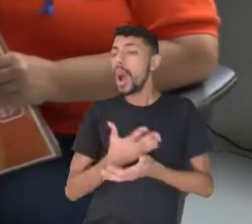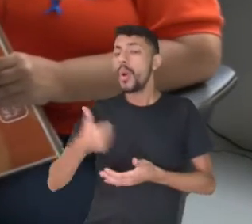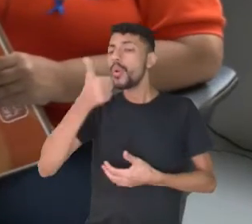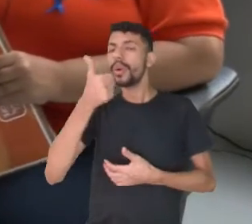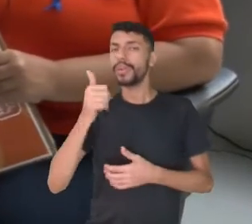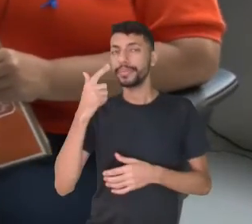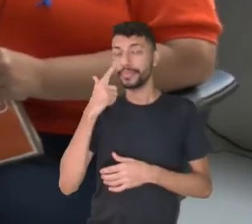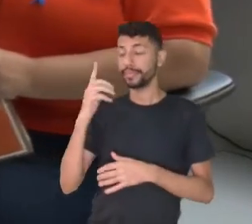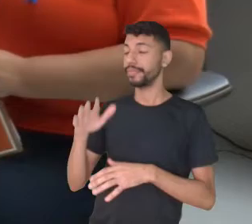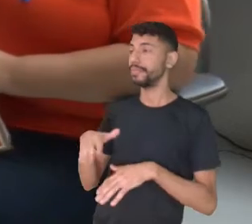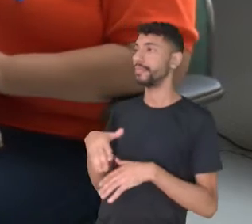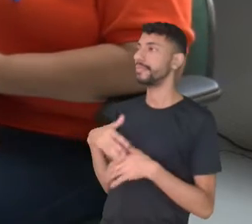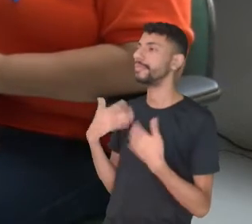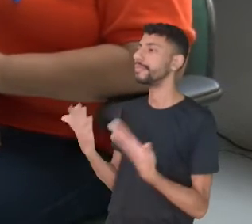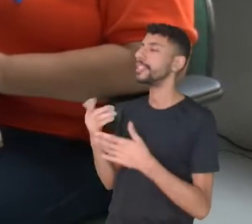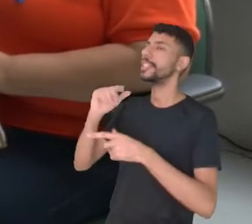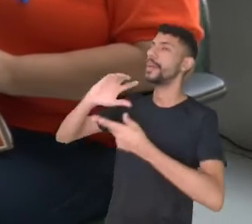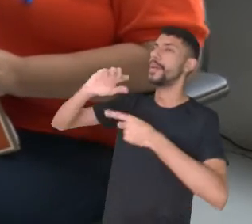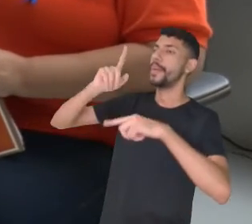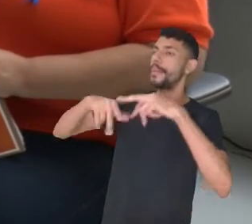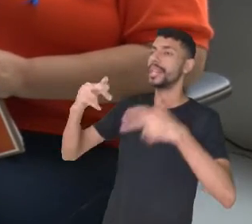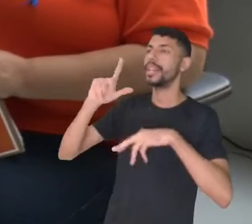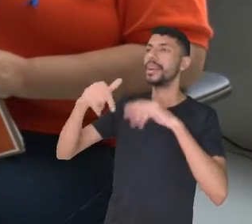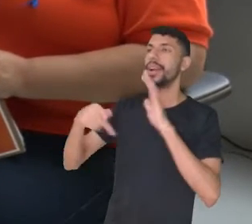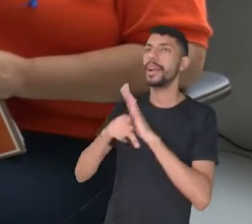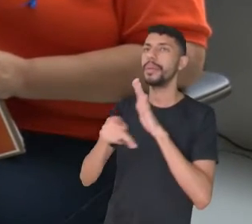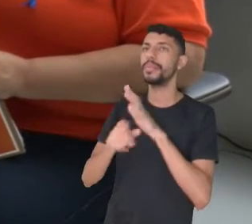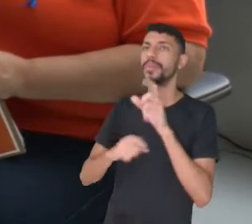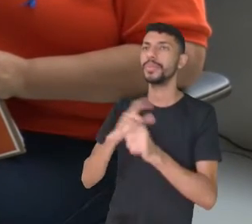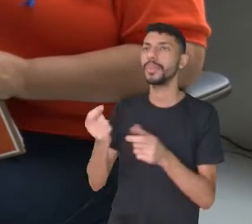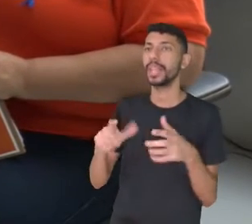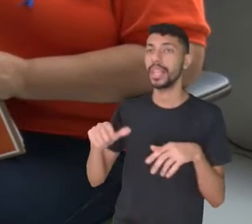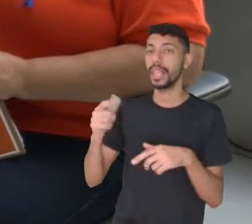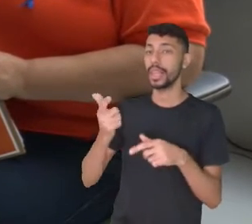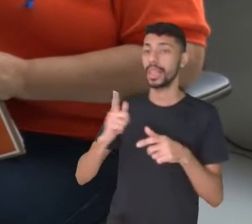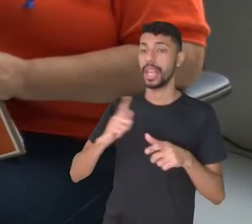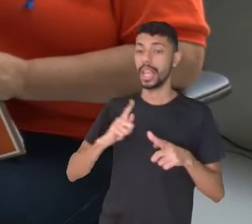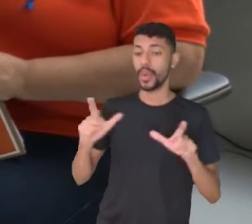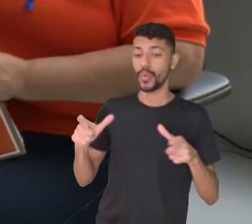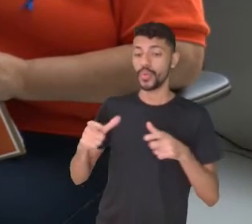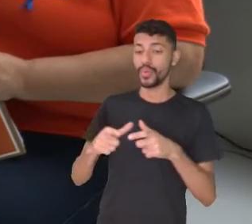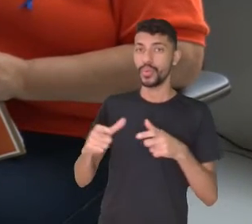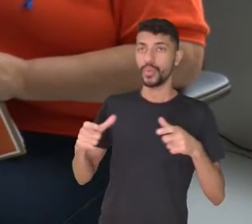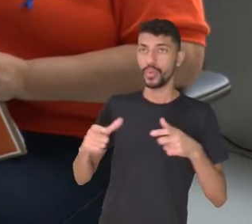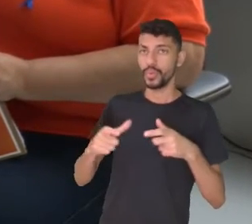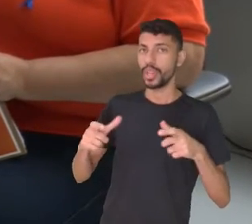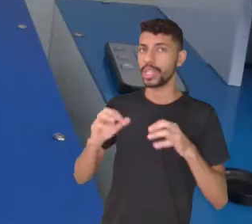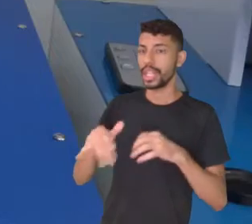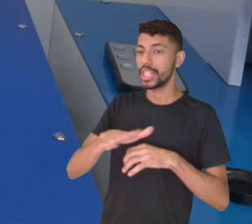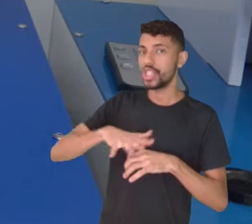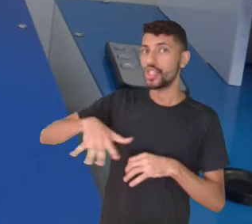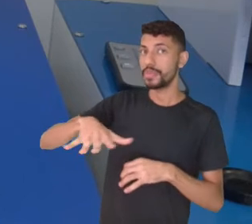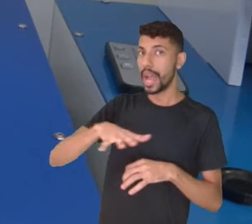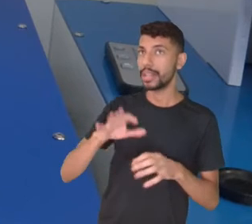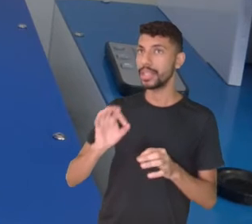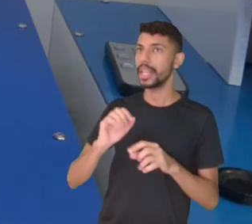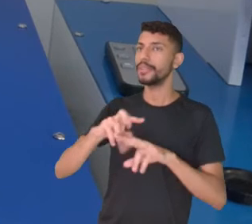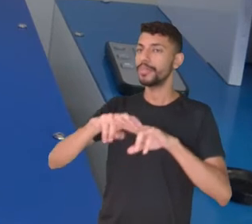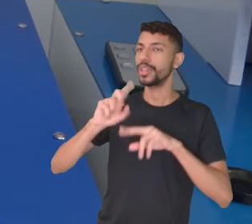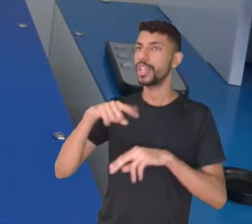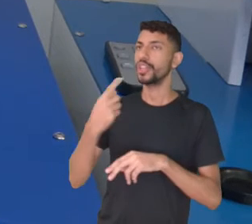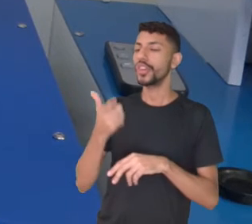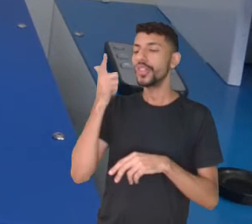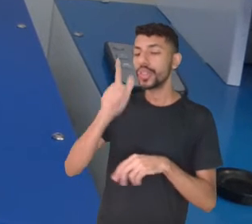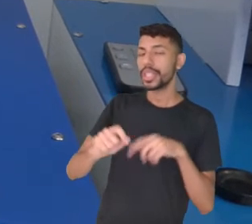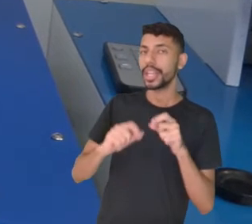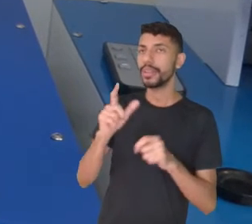o equipamento ele é de pequeno tamanho, né? Então a gente tem uma grande vantagem com relação ao espaço. A gente consegue colocar mais